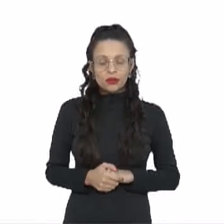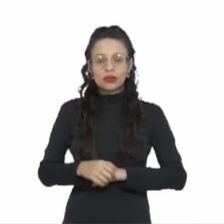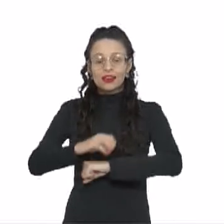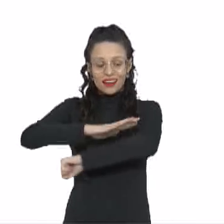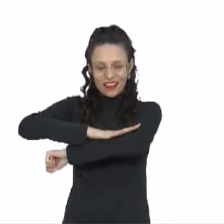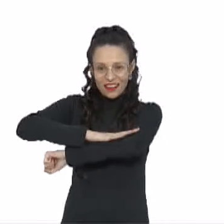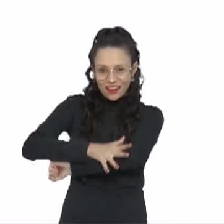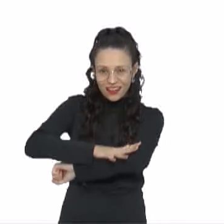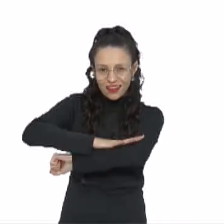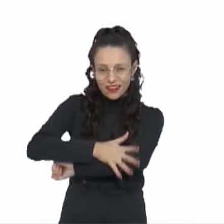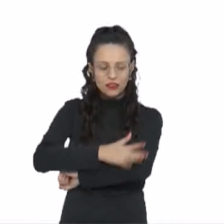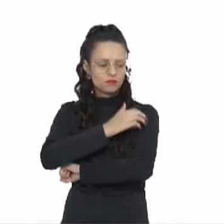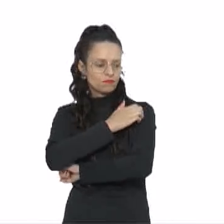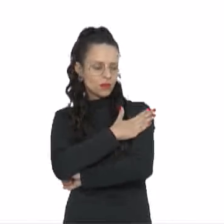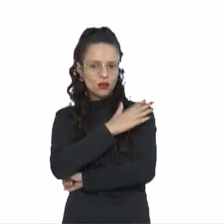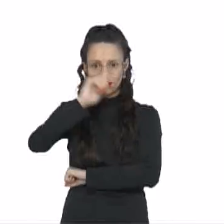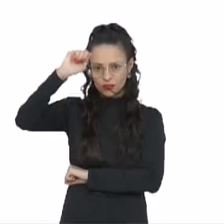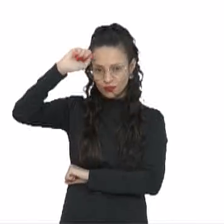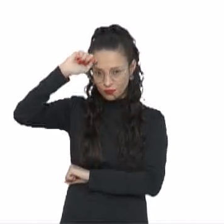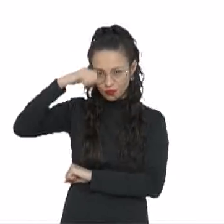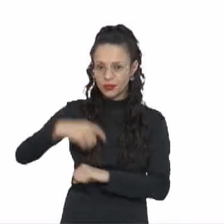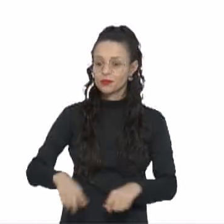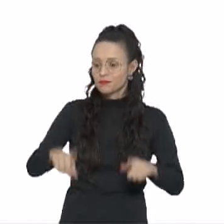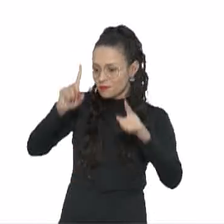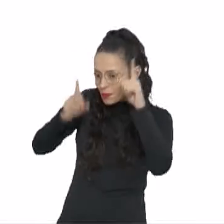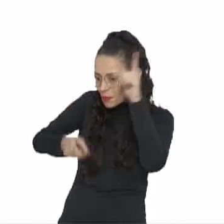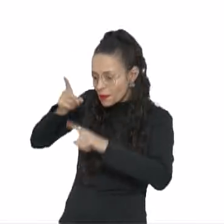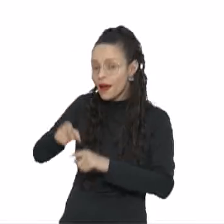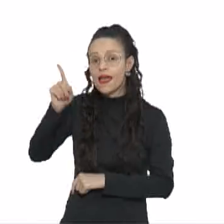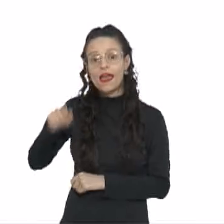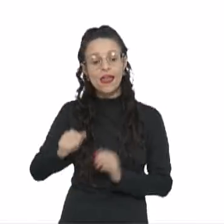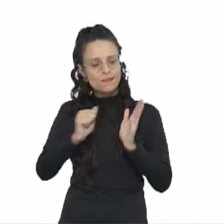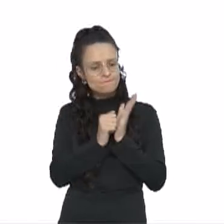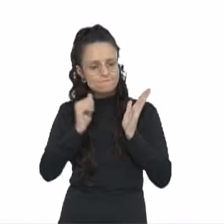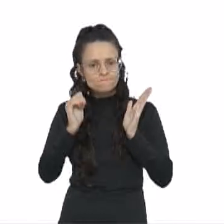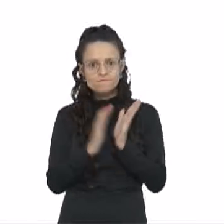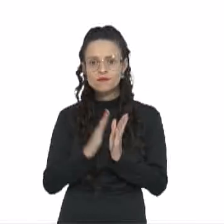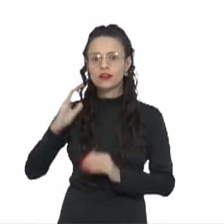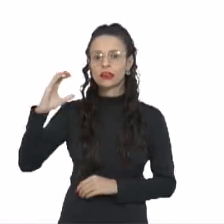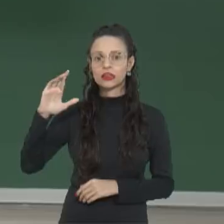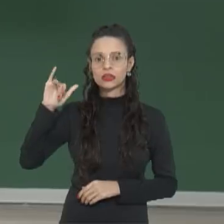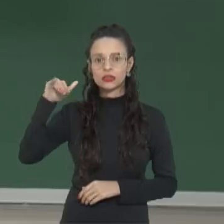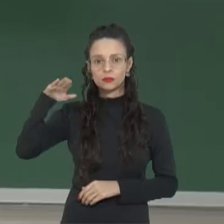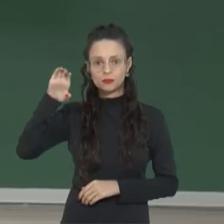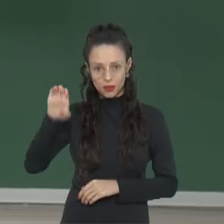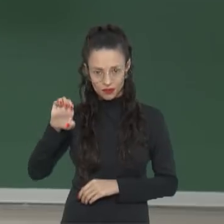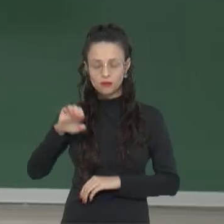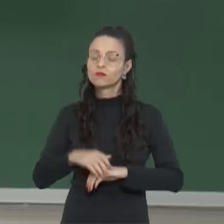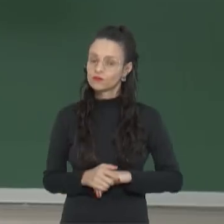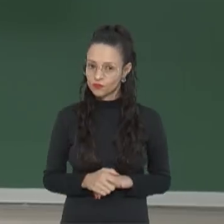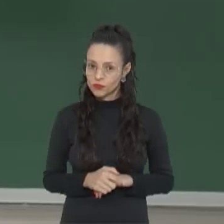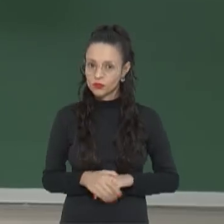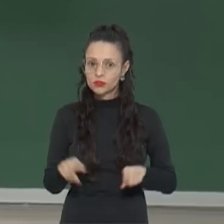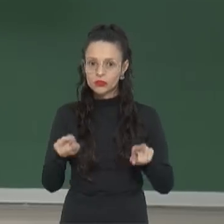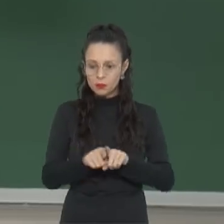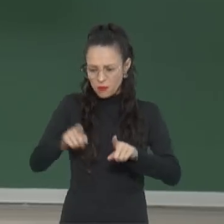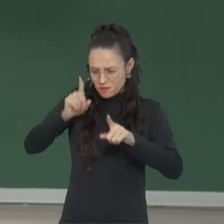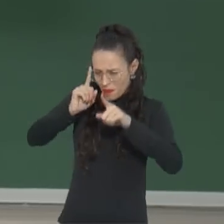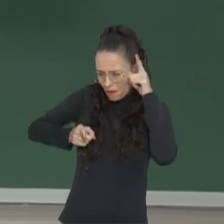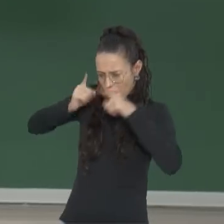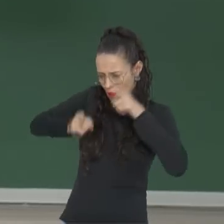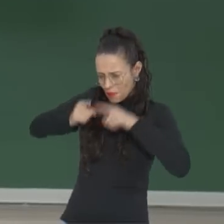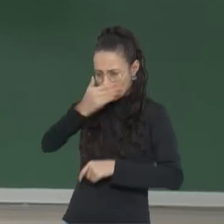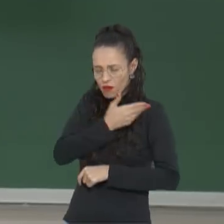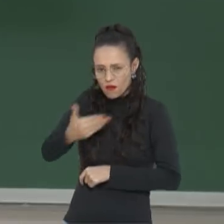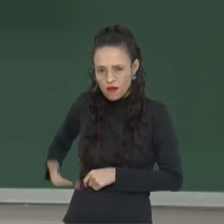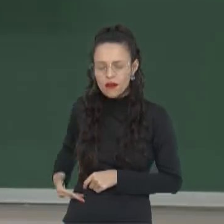e o imperialismo eram crimes. Então, continuou afirmando a criminalidade do racismo e ainda o imperialismo também